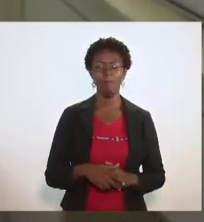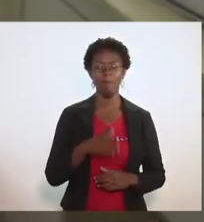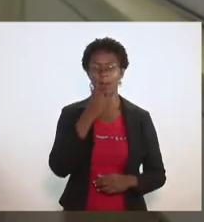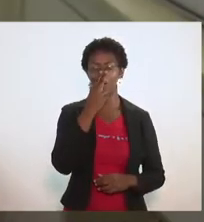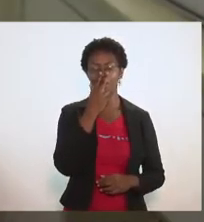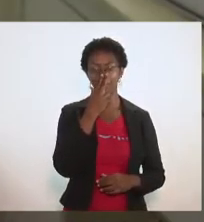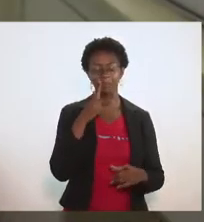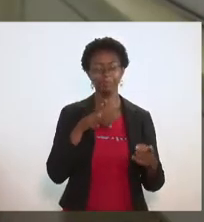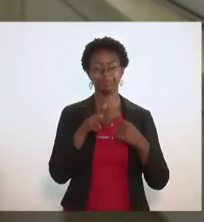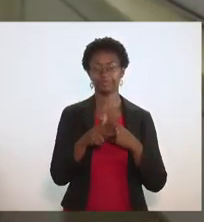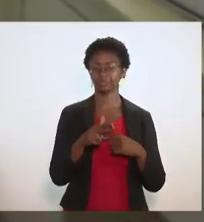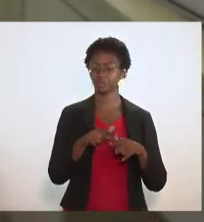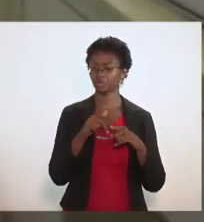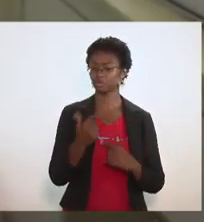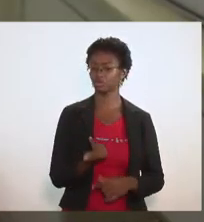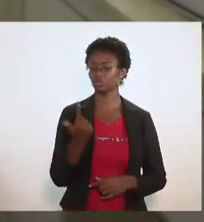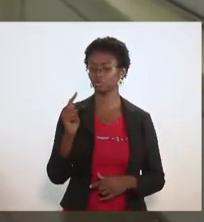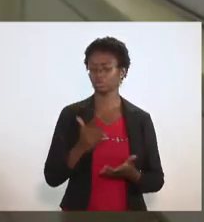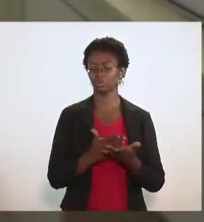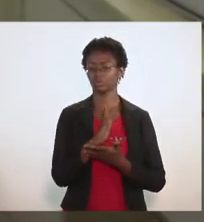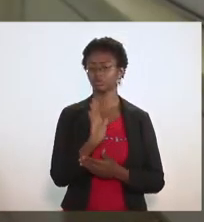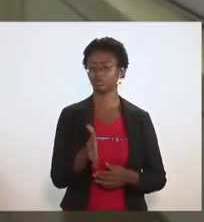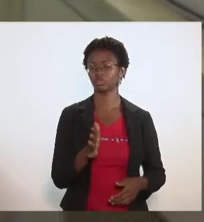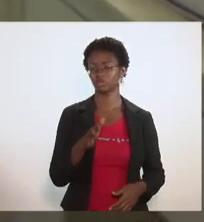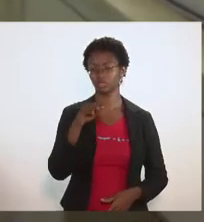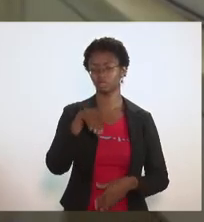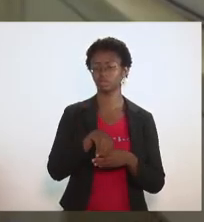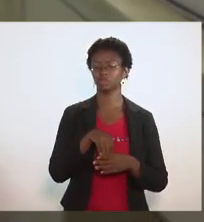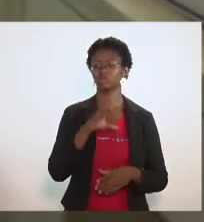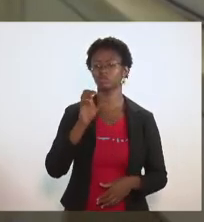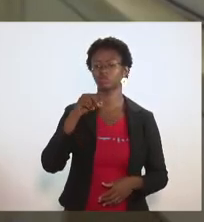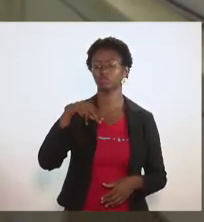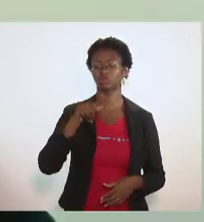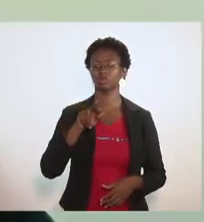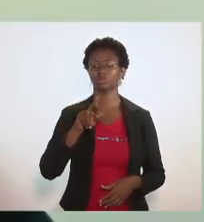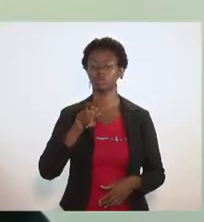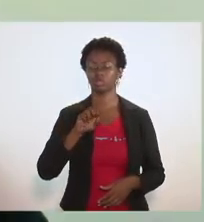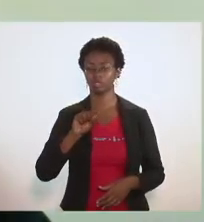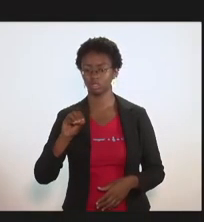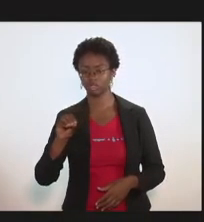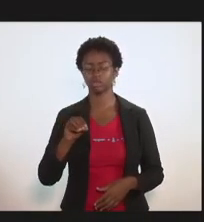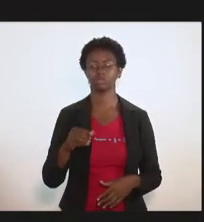estar sancionado, a nova lei das licitações e contratos,